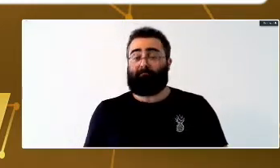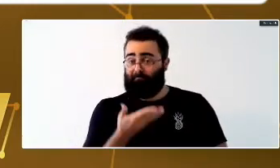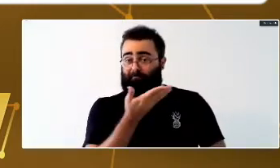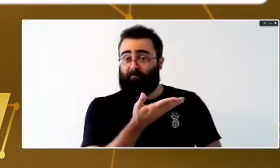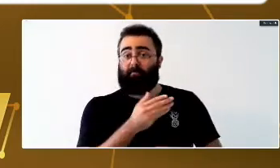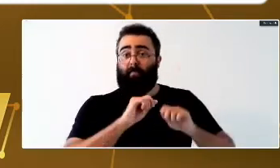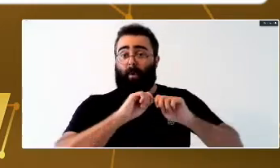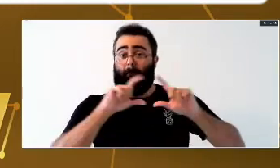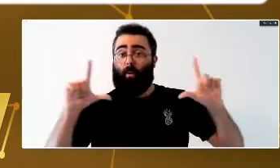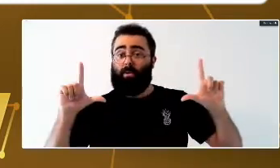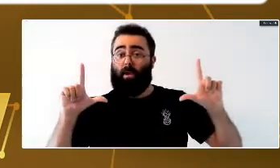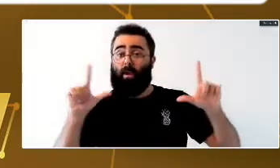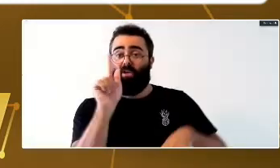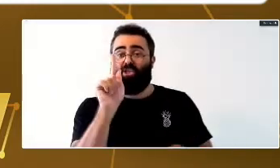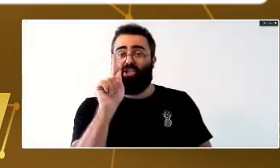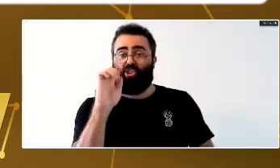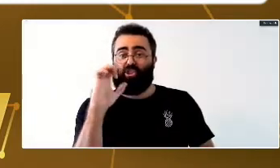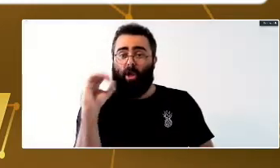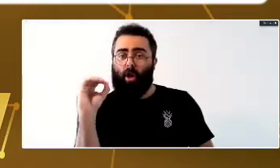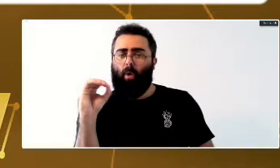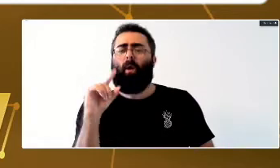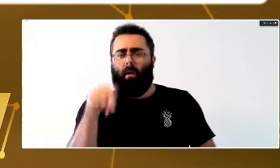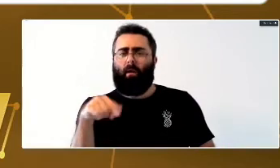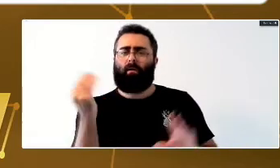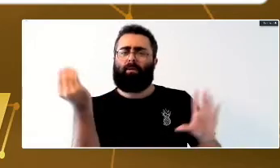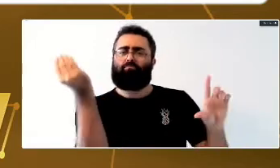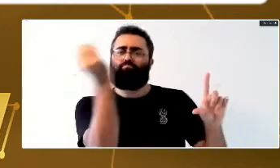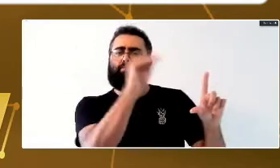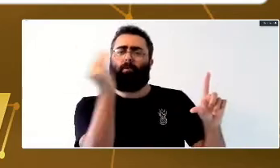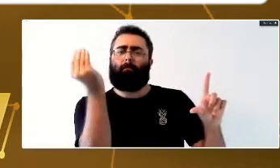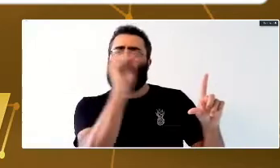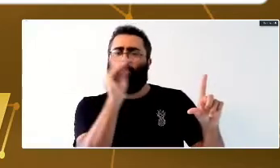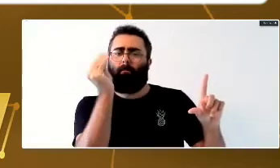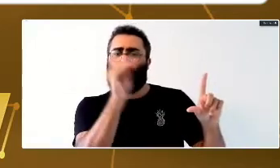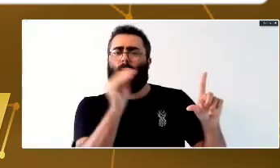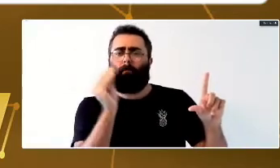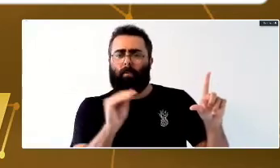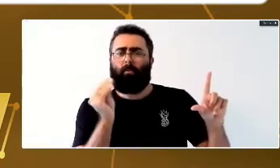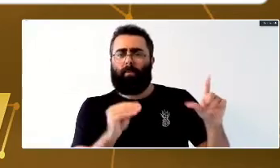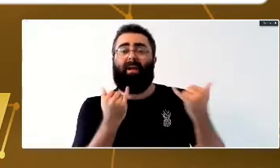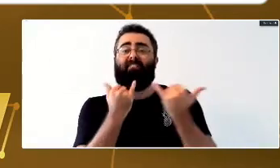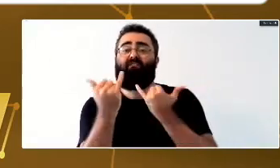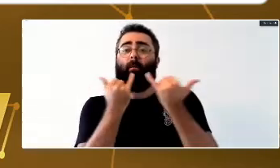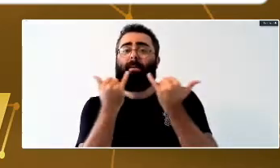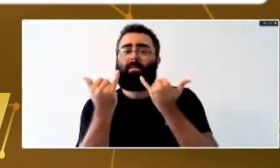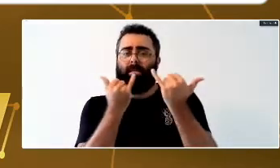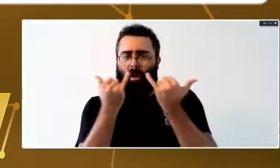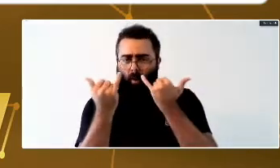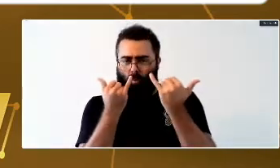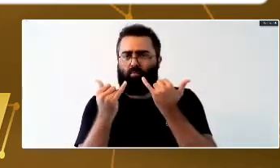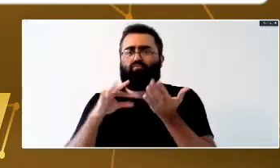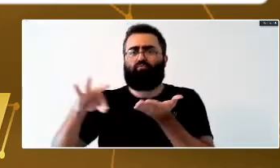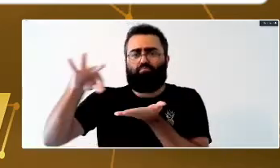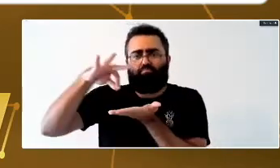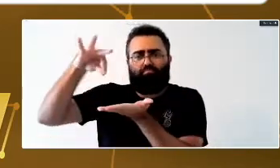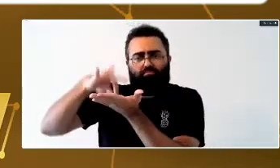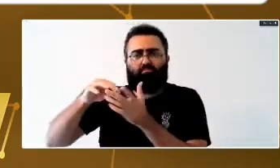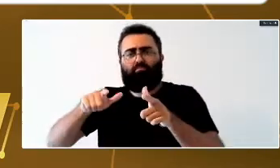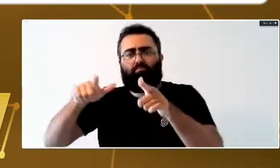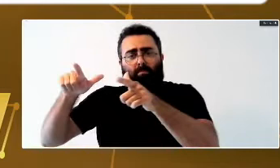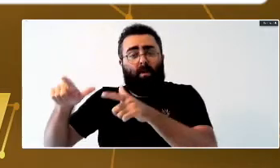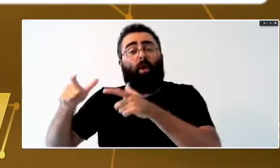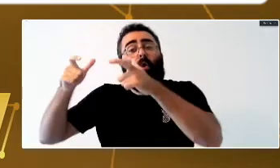ele é basicamente um repositório de informações georreferenciadas dos nossos ativos de transmissão e